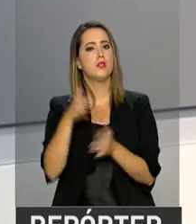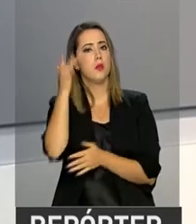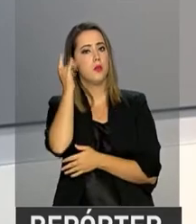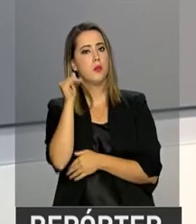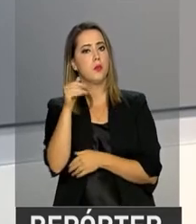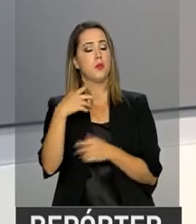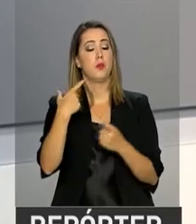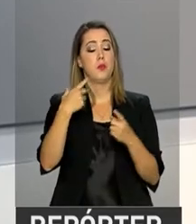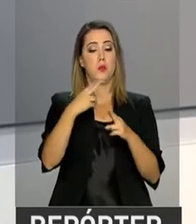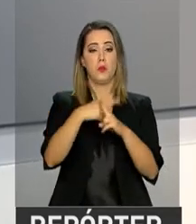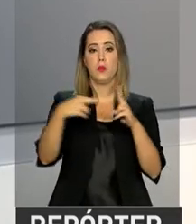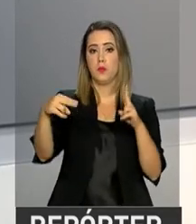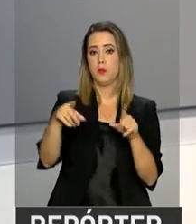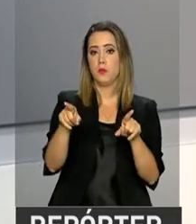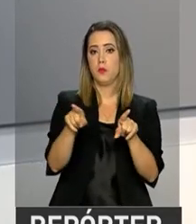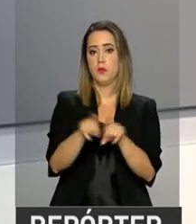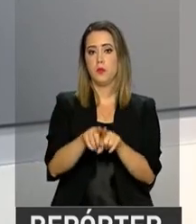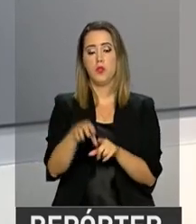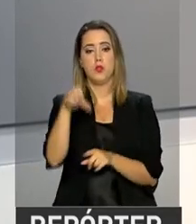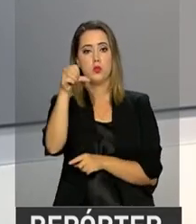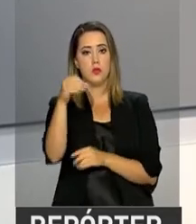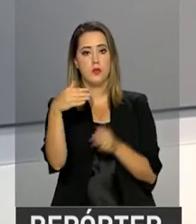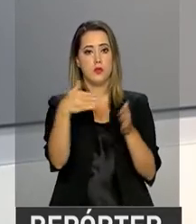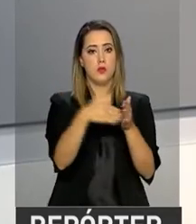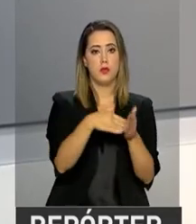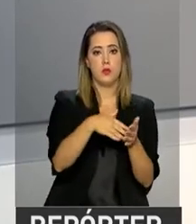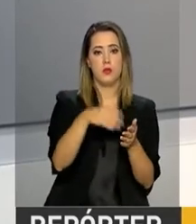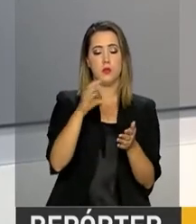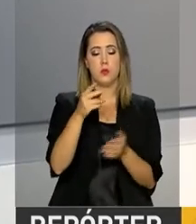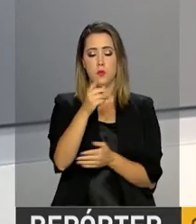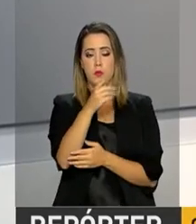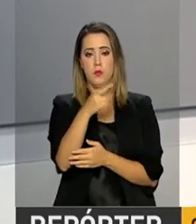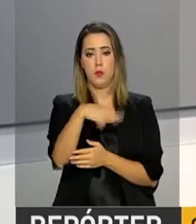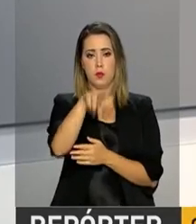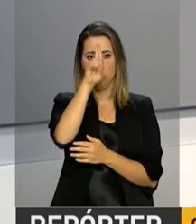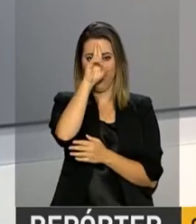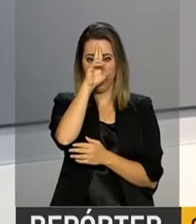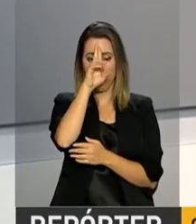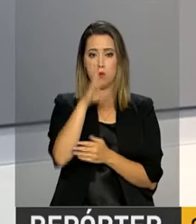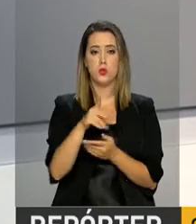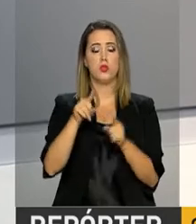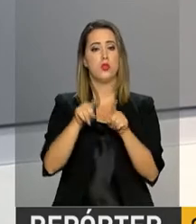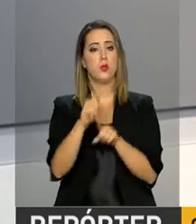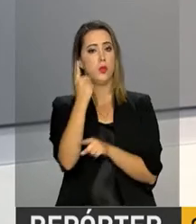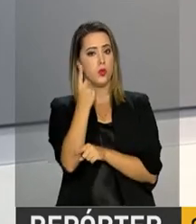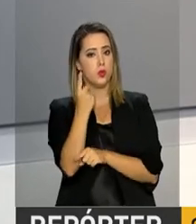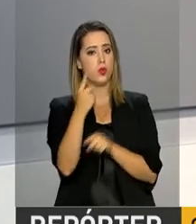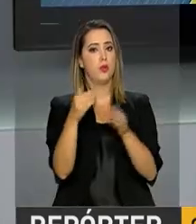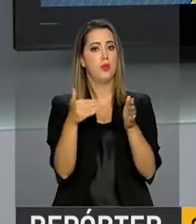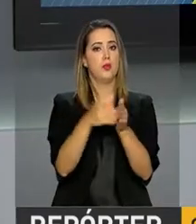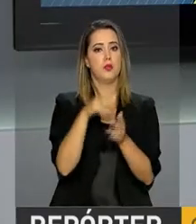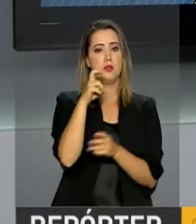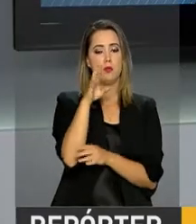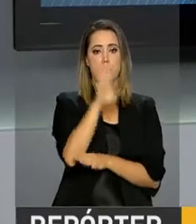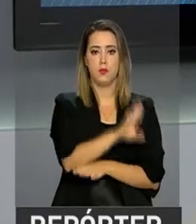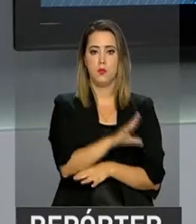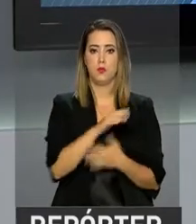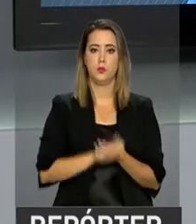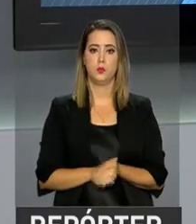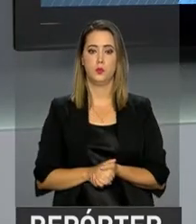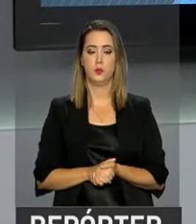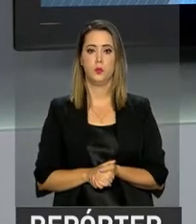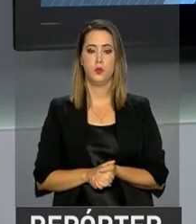pavilhão Anísio Teixeira, na Universidade, de 9 da manhã ao meio-dia e de 1 às 5 horas da tarde. A